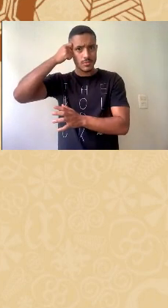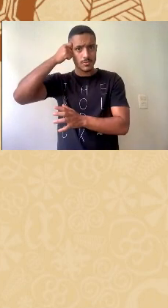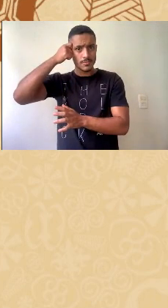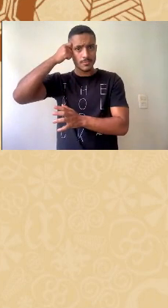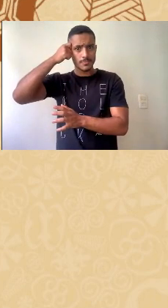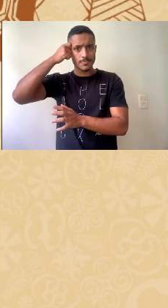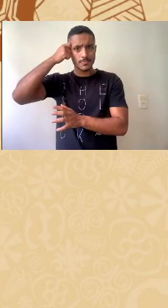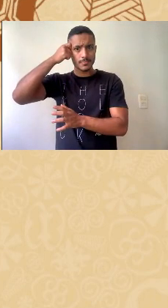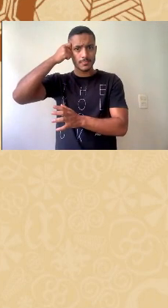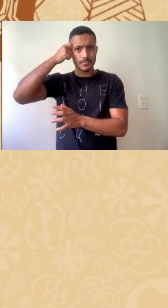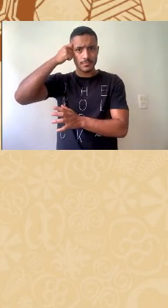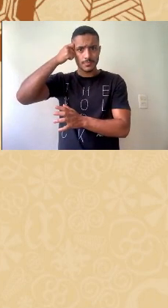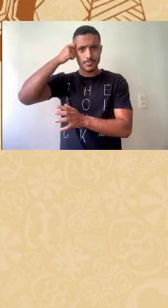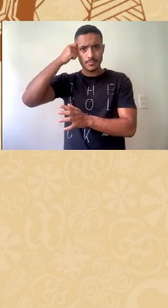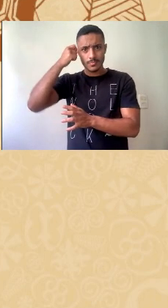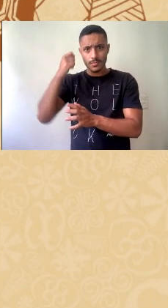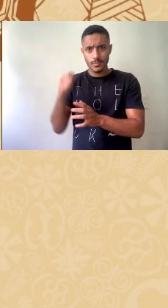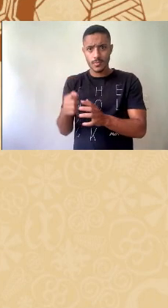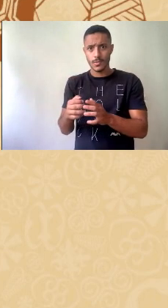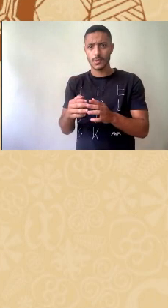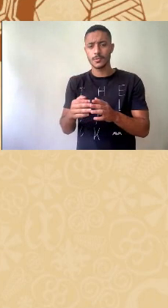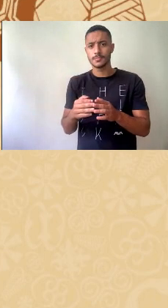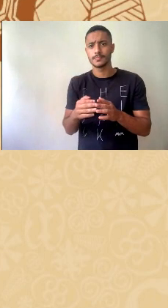Pode passar o outro também, Mari.